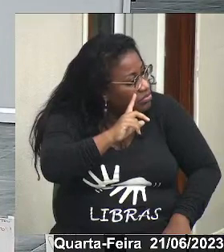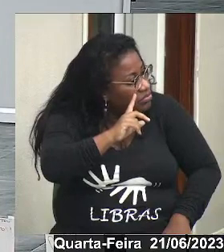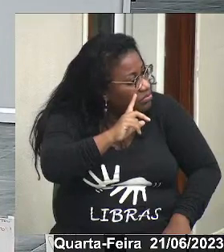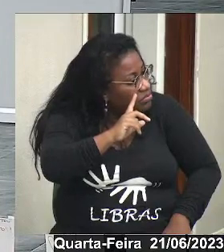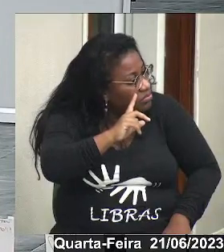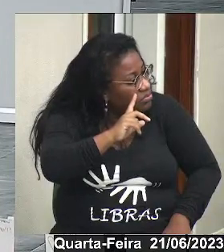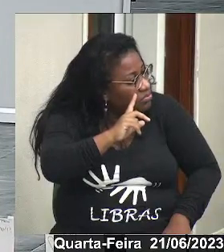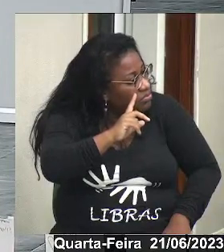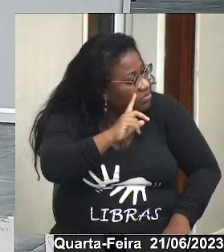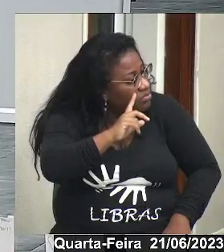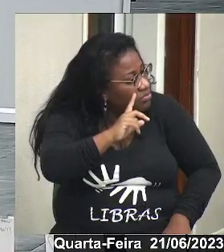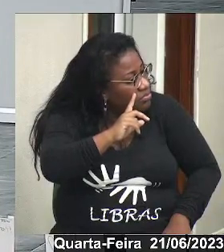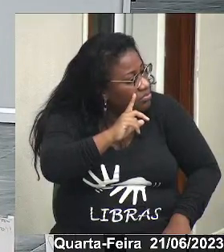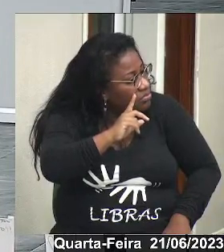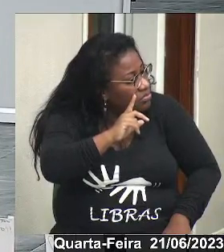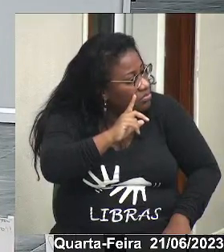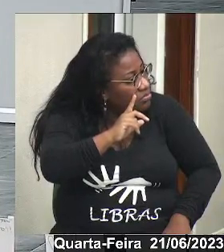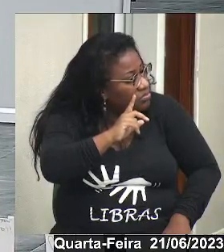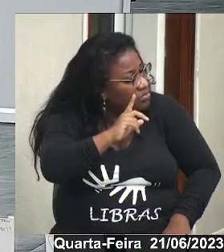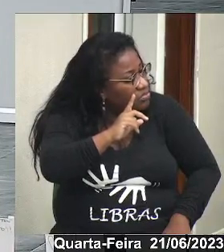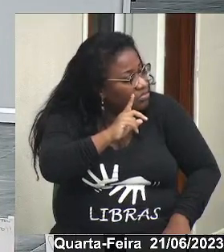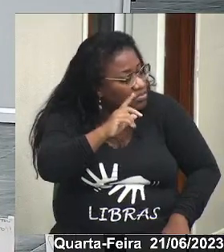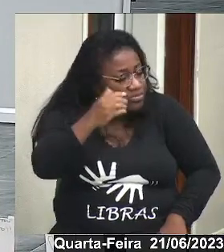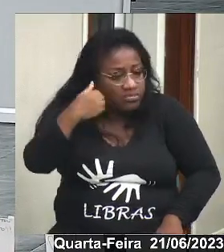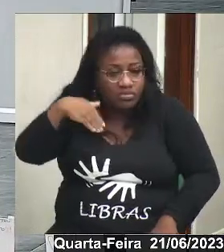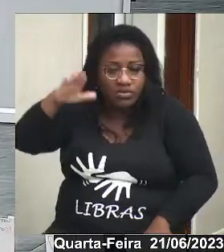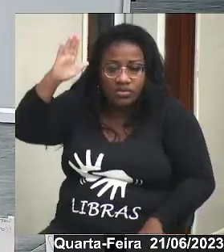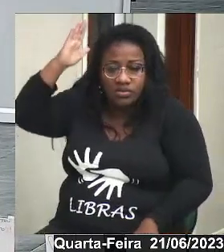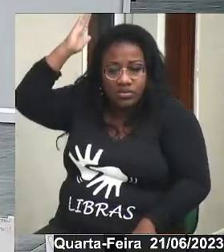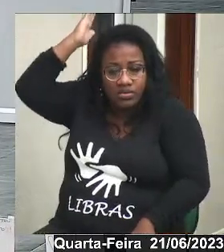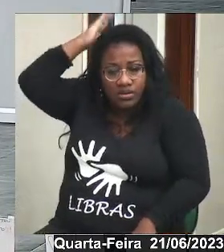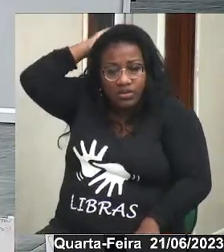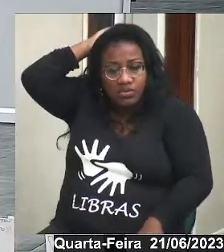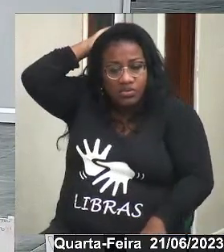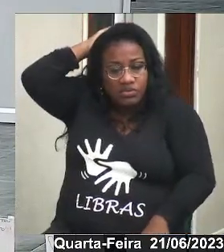vereador Lúcio Costa, eu coloquei em votação. Vereador Adalto.